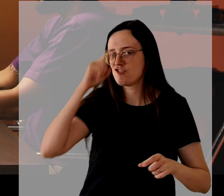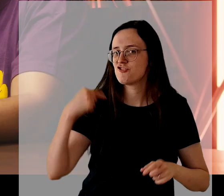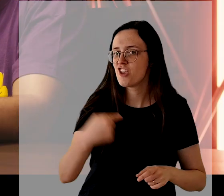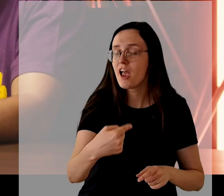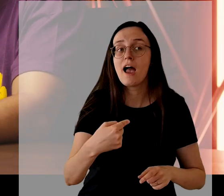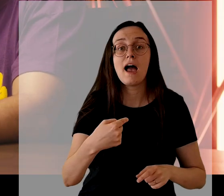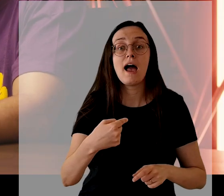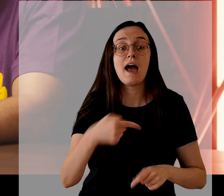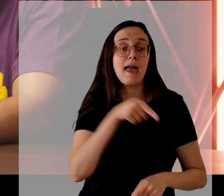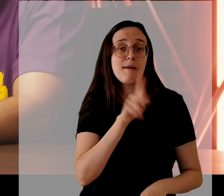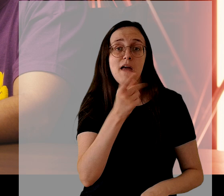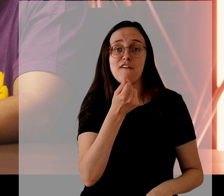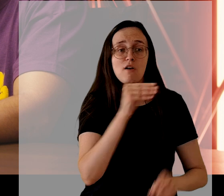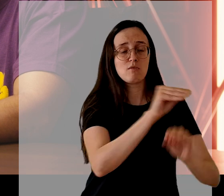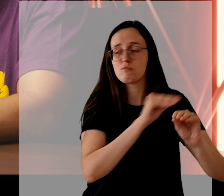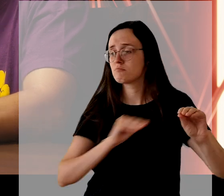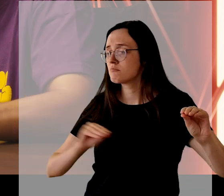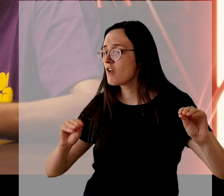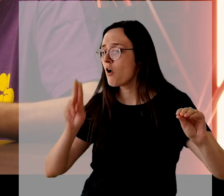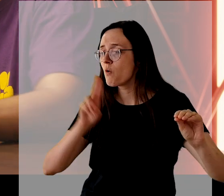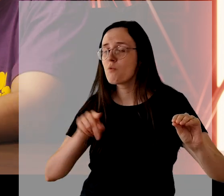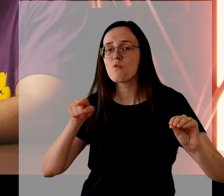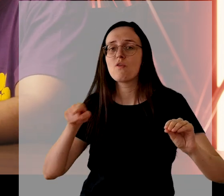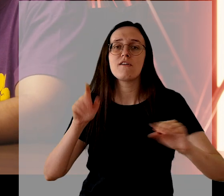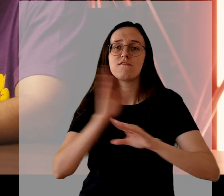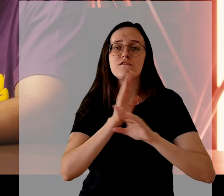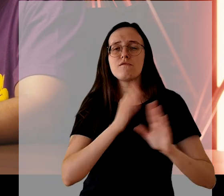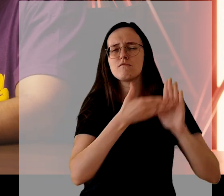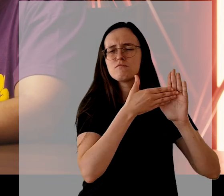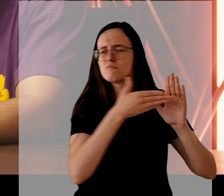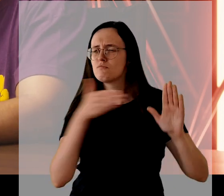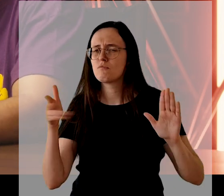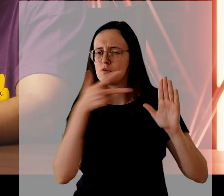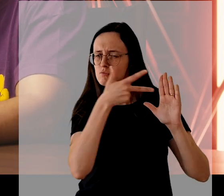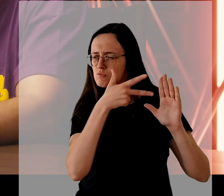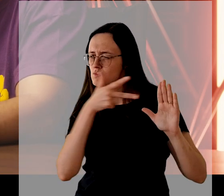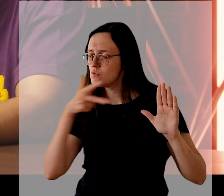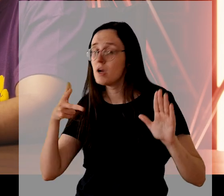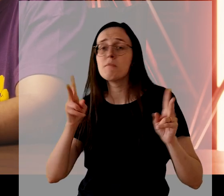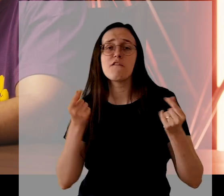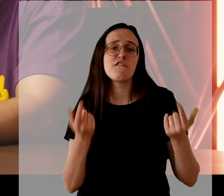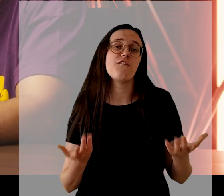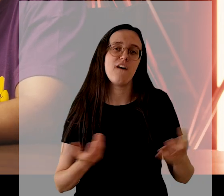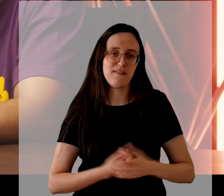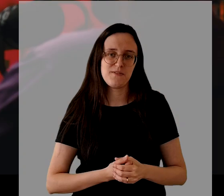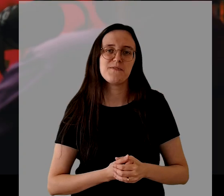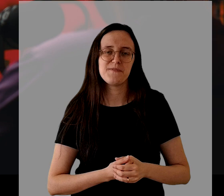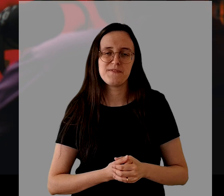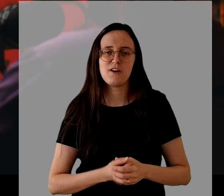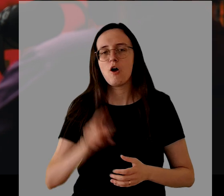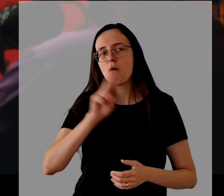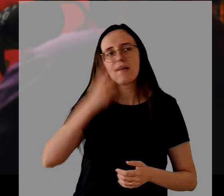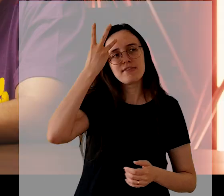Às vezes esse mesmo valor, a gente faz um longa-metragem inteiro com esse mesmo valor, sabe? Que você